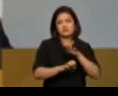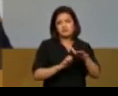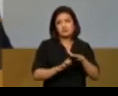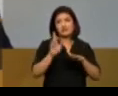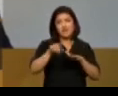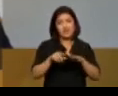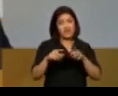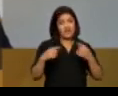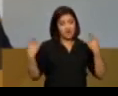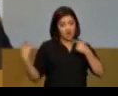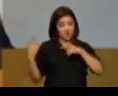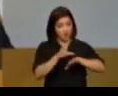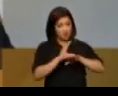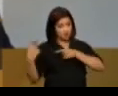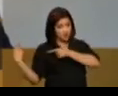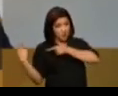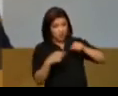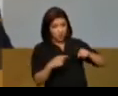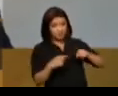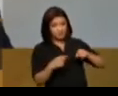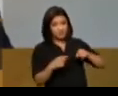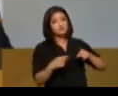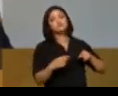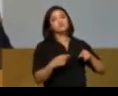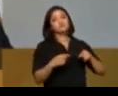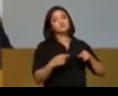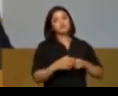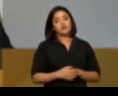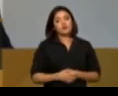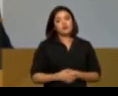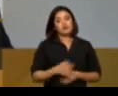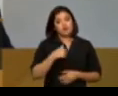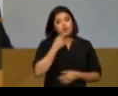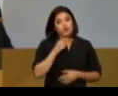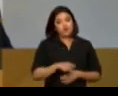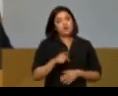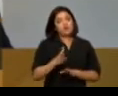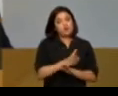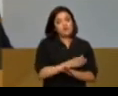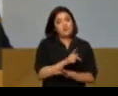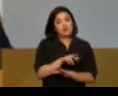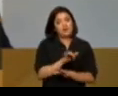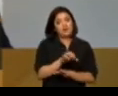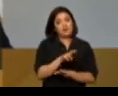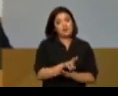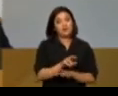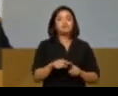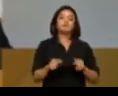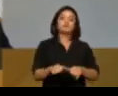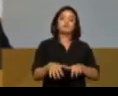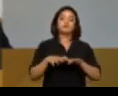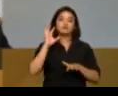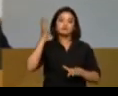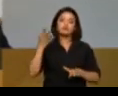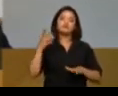a Constituição, estou afirmando em sede preliminar, e o quanto decidido pelo plenário dessa Suprema Corte